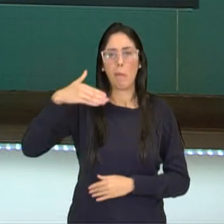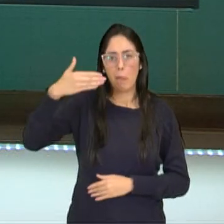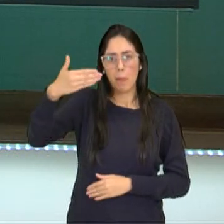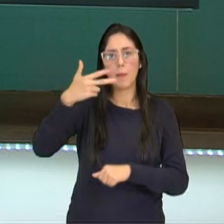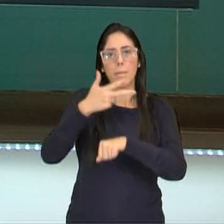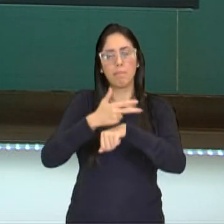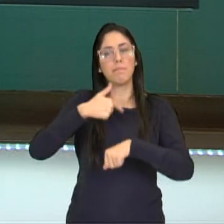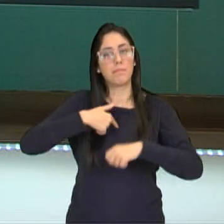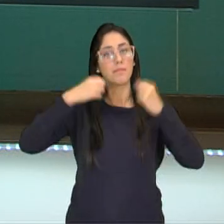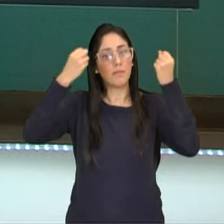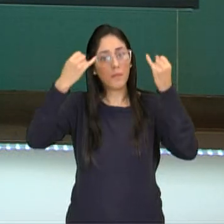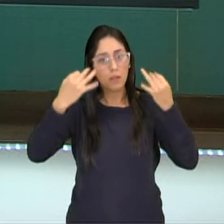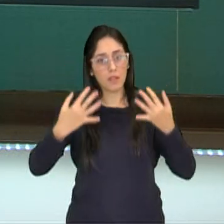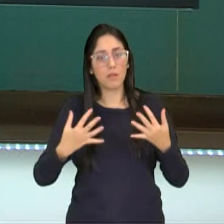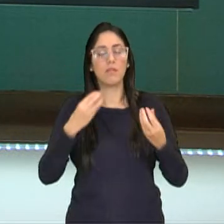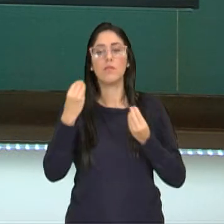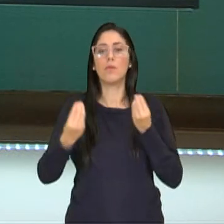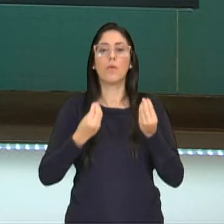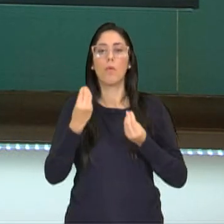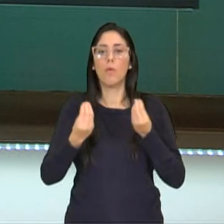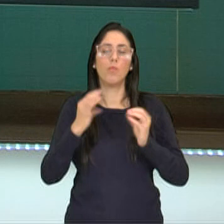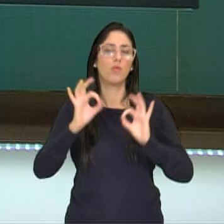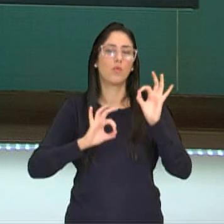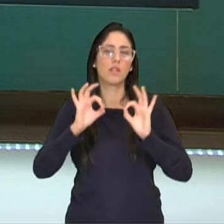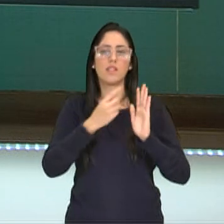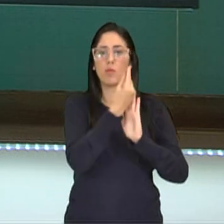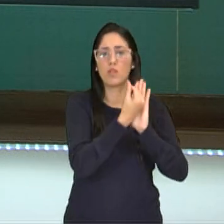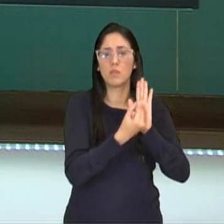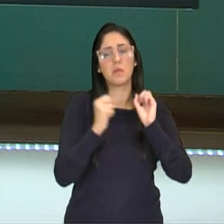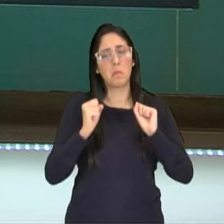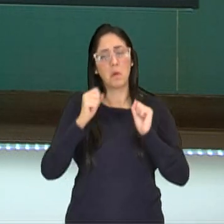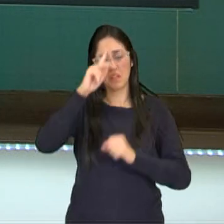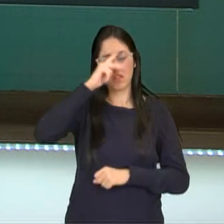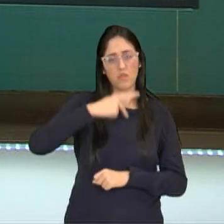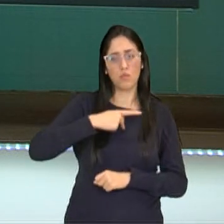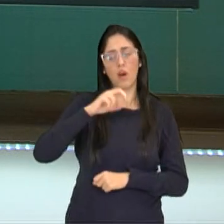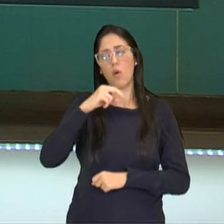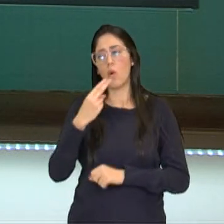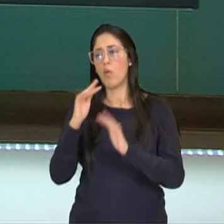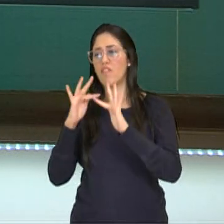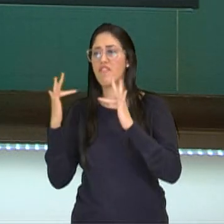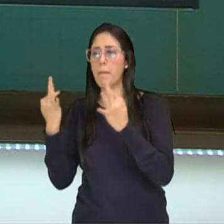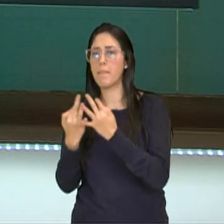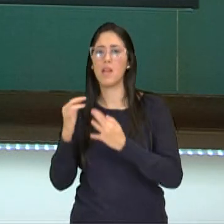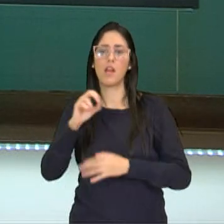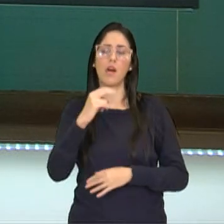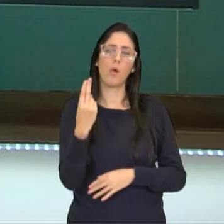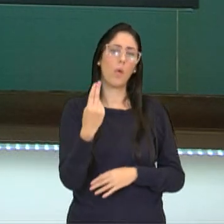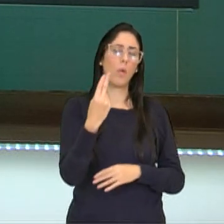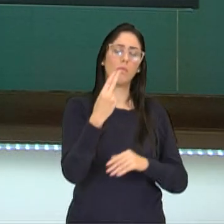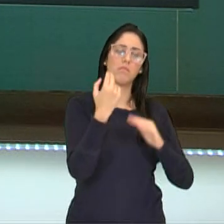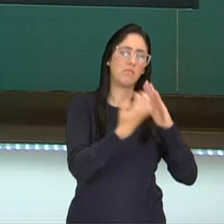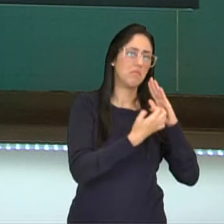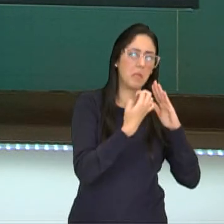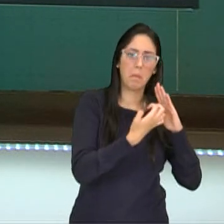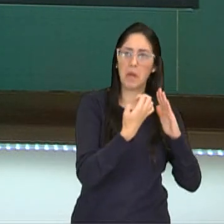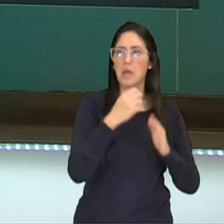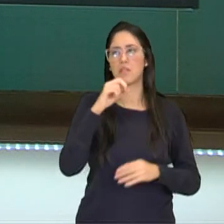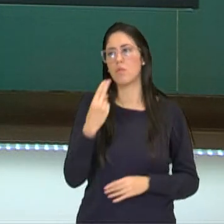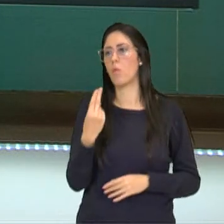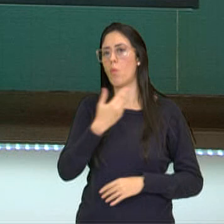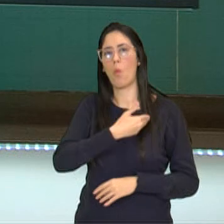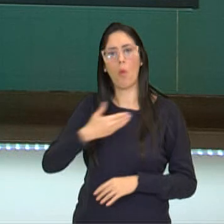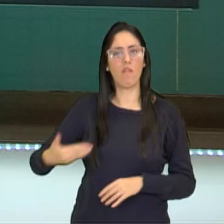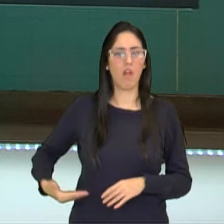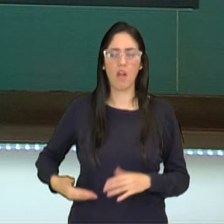próximos vídeos, as várias maneiras de a gente ter orçamento, individual, familiar, uma empresa, de um governo,